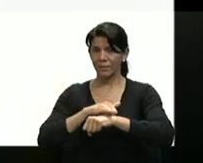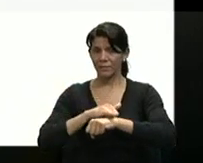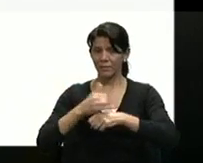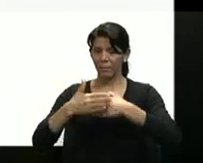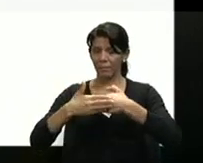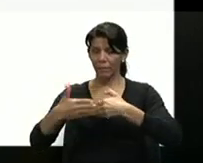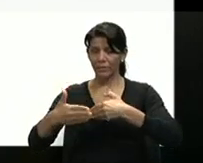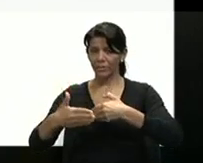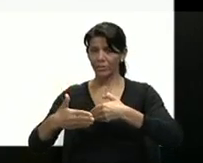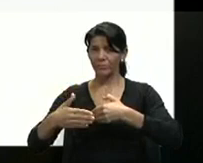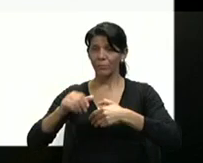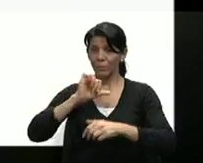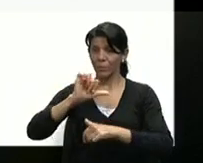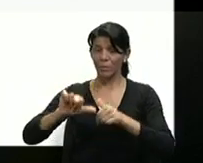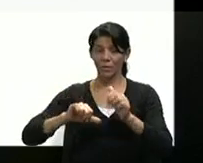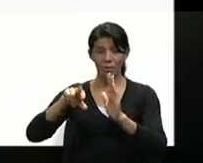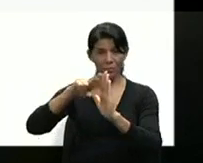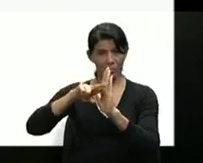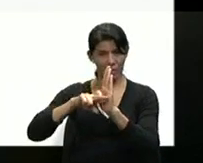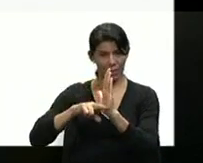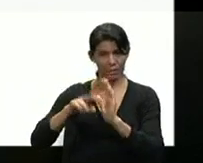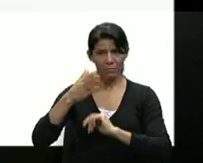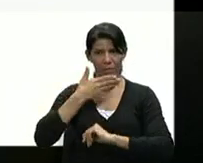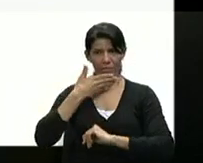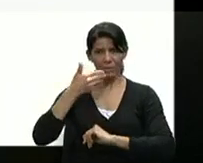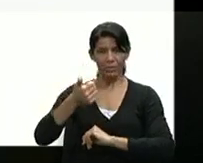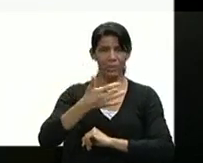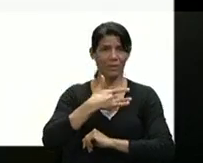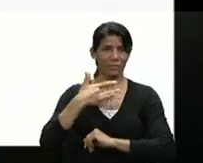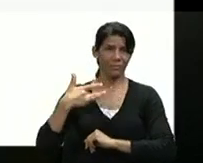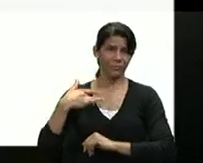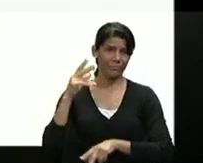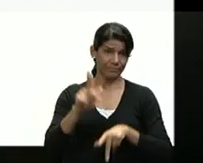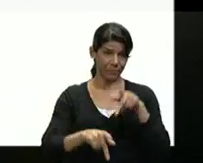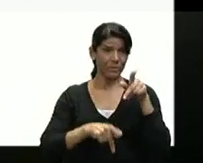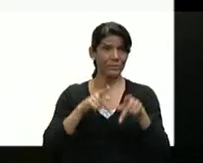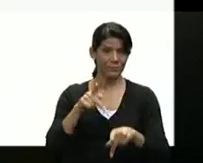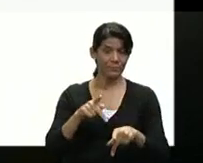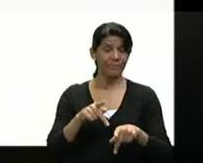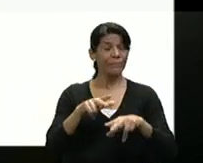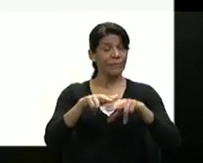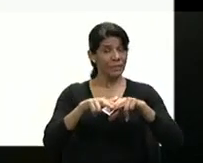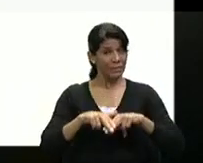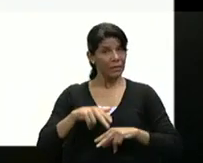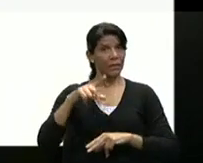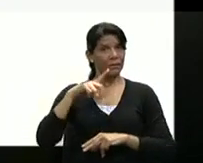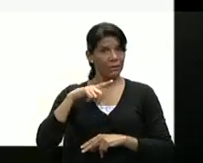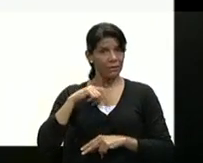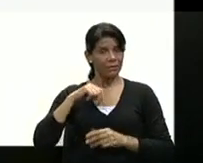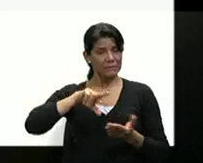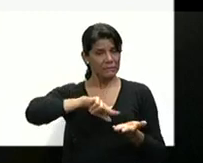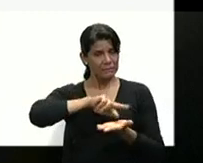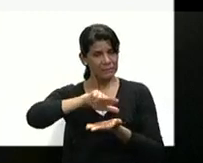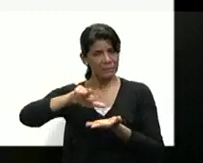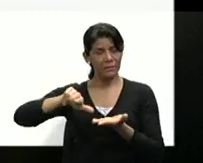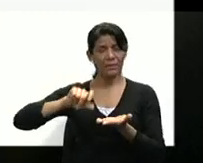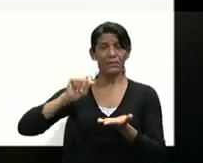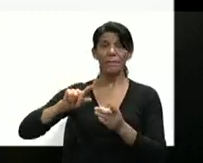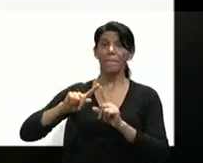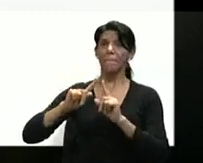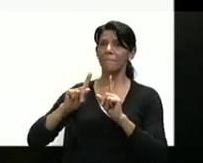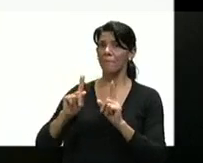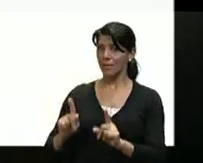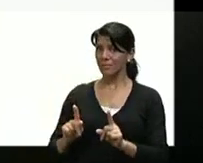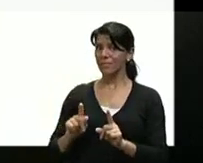daí virar uma regra para que se melhore a condição de saúde da população. Portanto, nós temos essas diferenças,